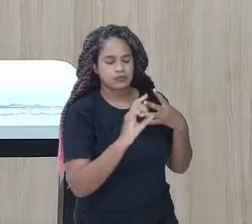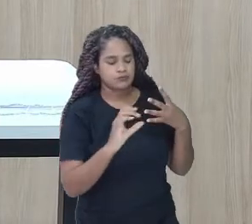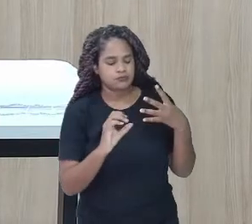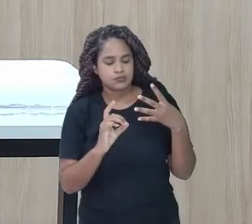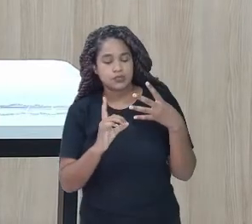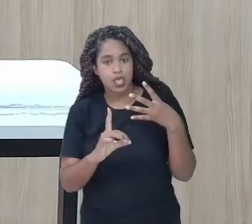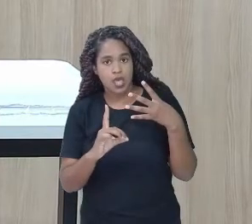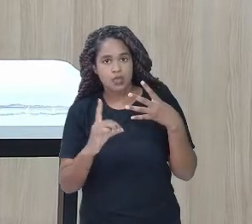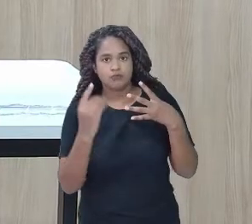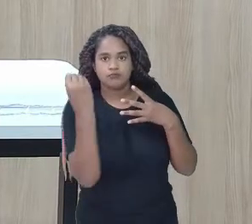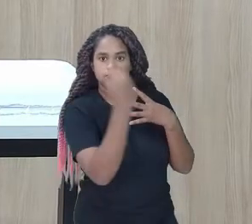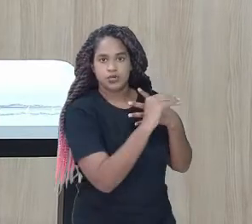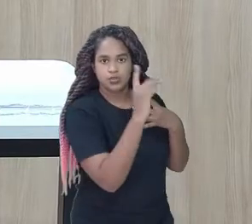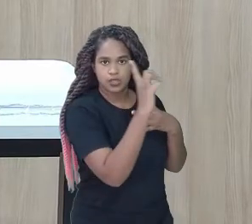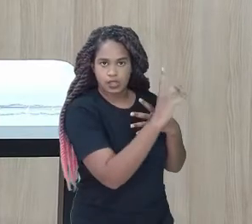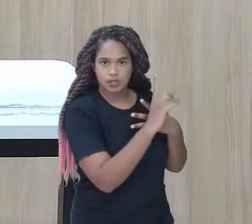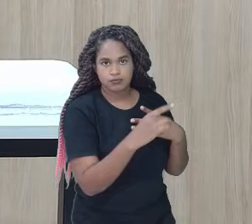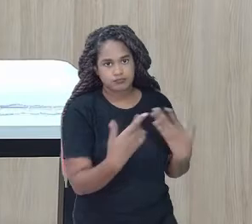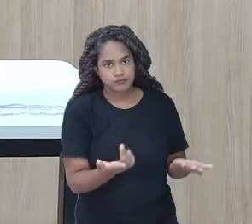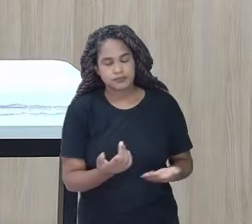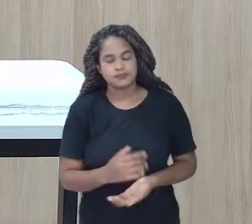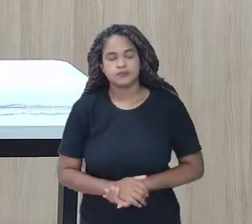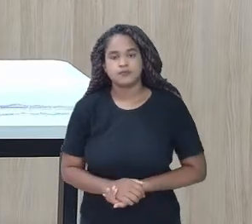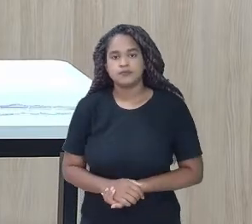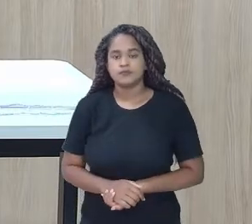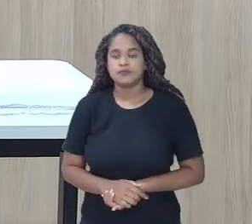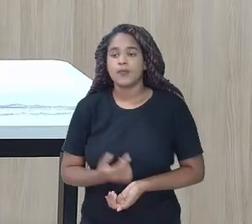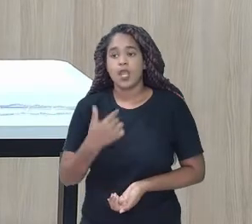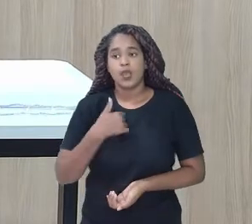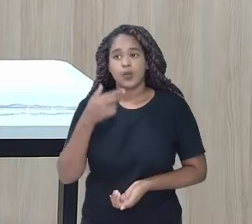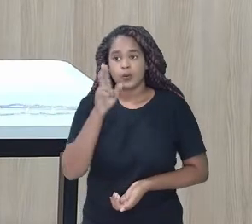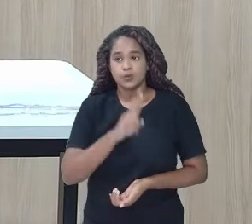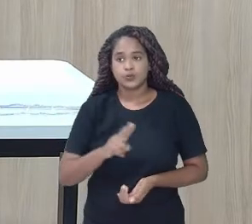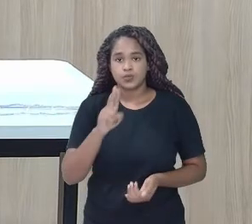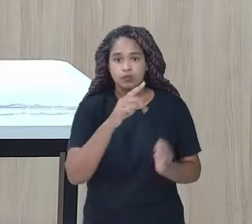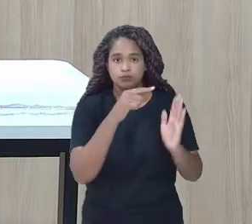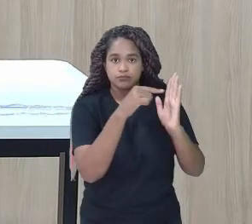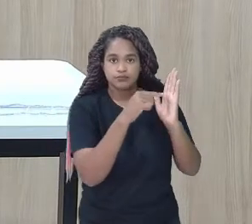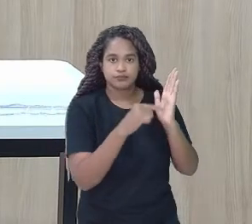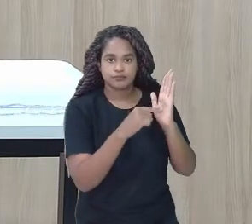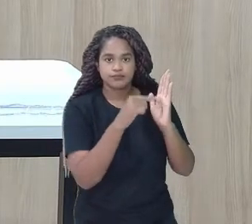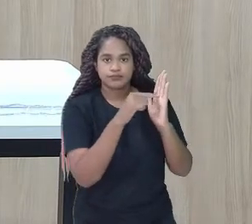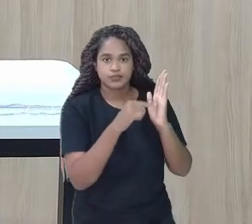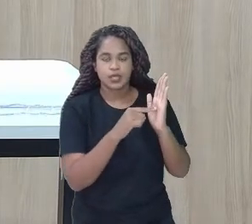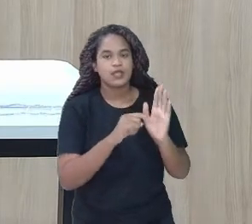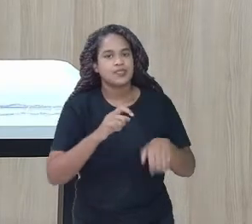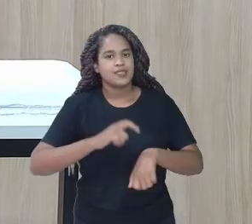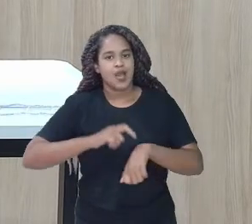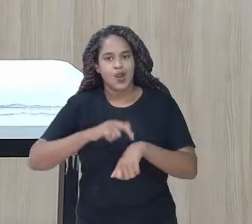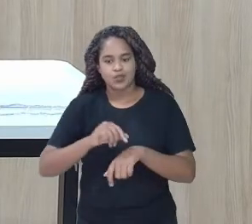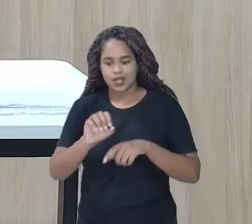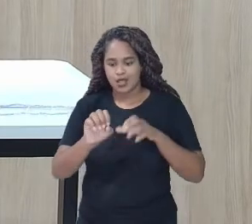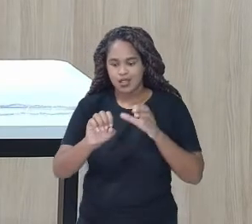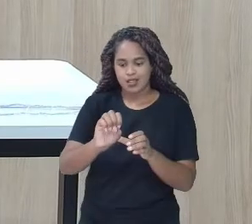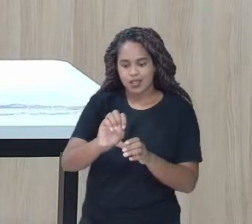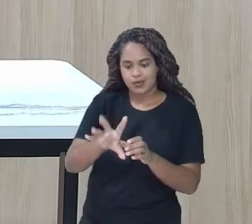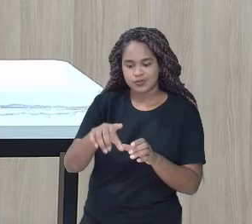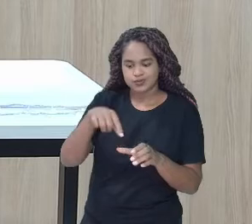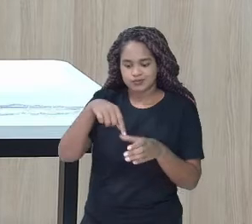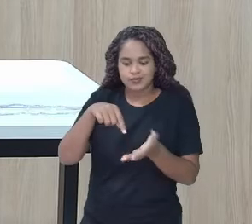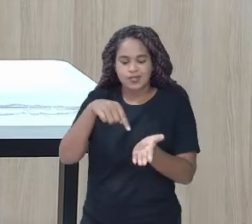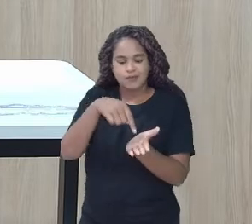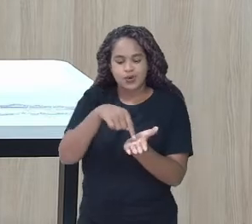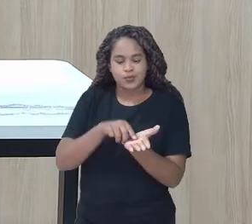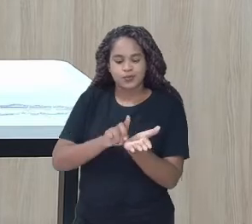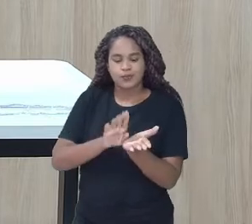você achar que é a letra D, coloca a letra D. Eu utilizei o interruptor aqui, quando eu fui ligar a lâmpada, ela tem um interruptor. Então, se eu